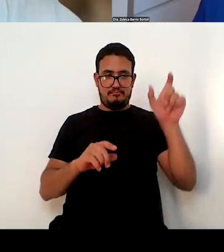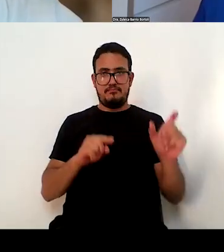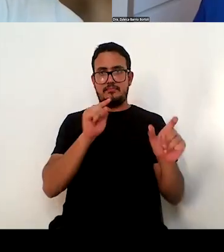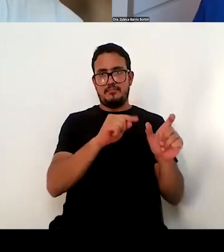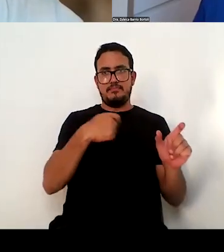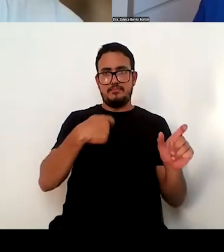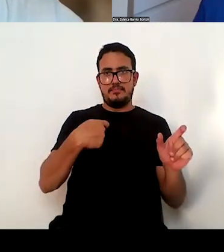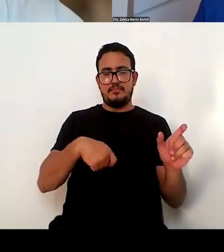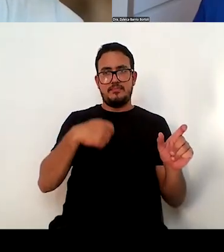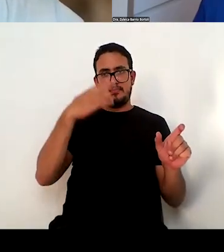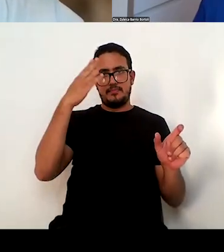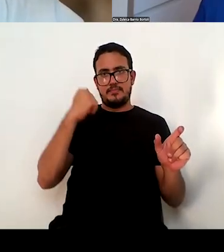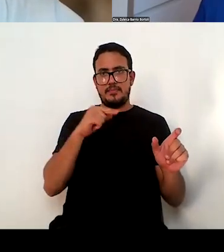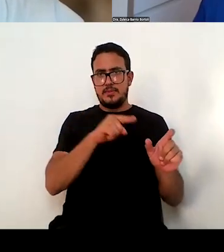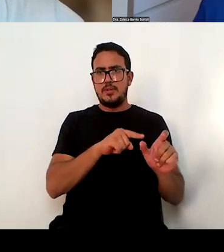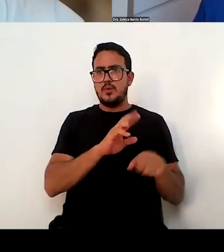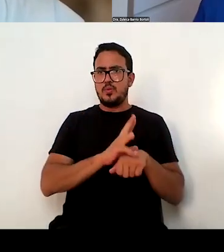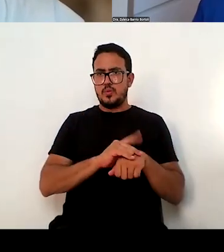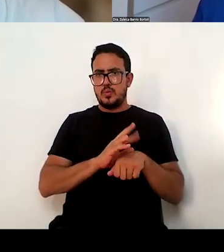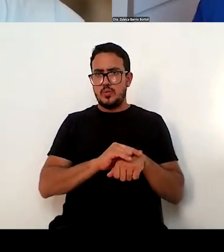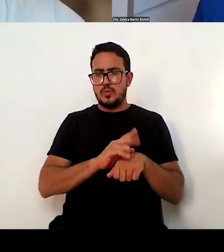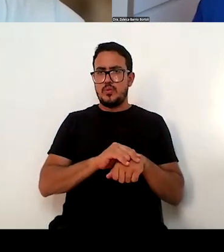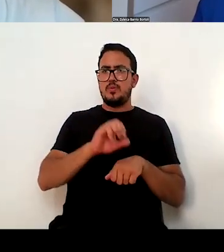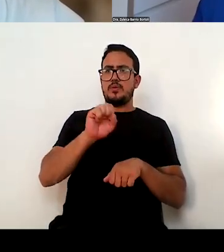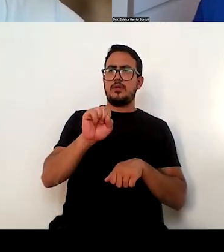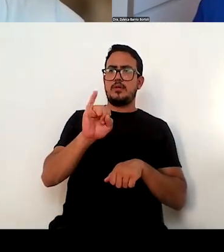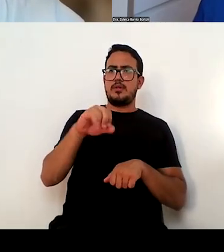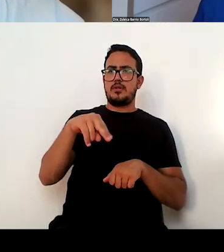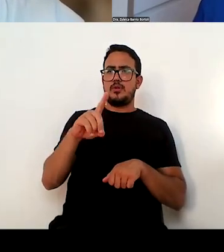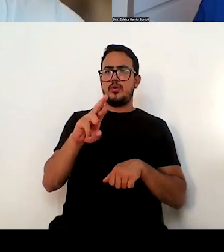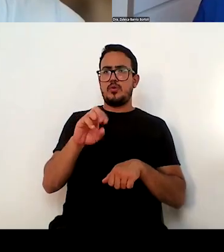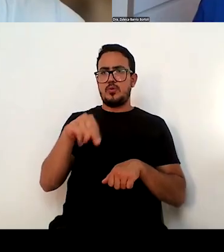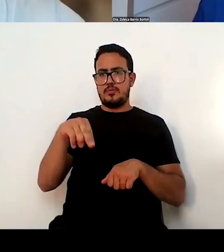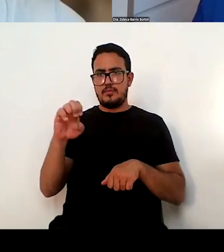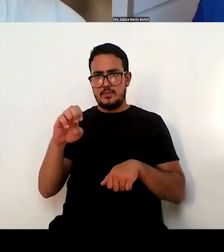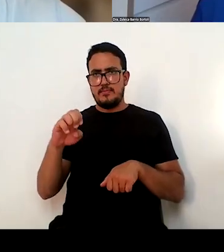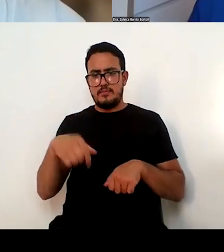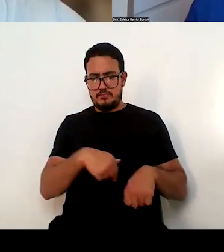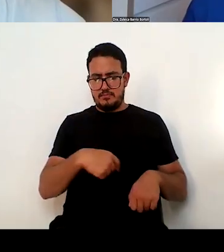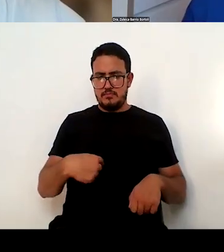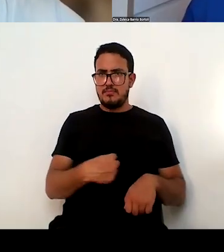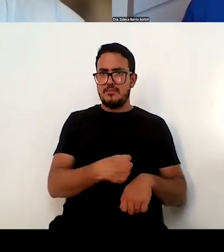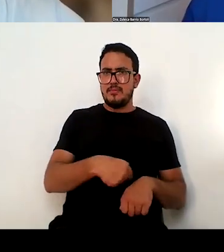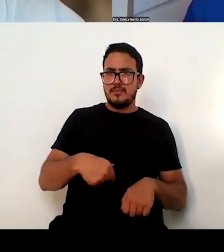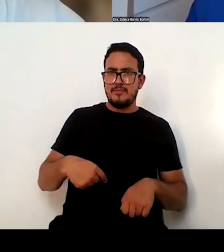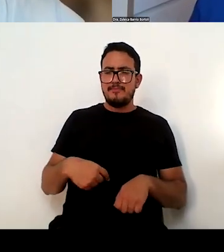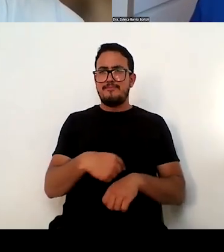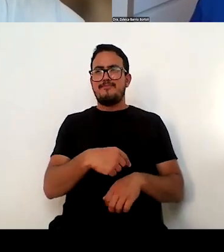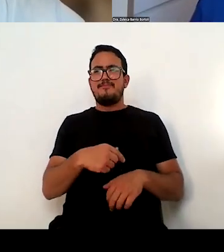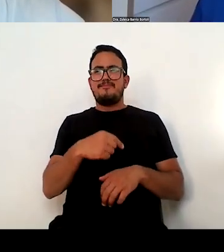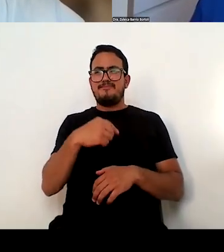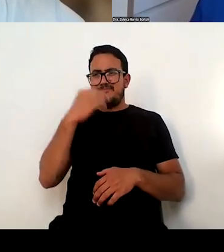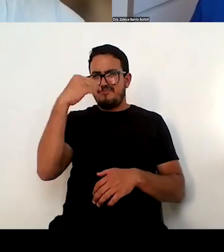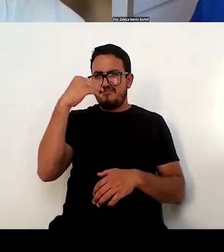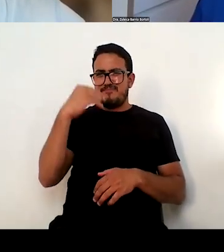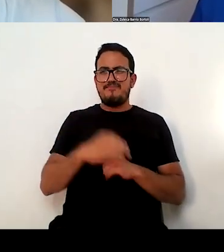a síndrome do intestino irritável e se não deixou passar nada, tá? Então, esse diagnóstico às vezes é um pouquinho mais difícil da gente fechar, tá? Então,